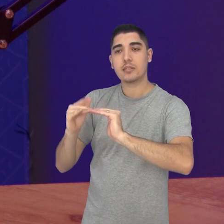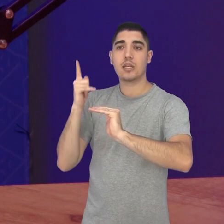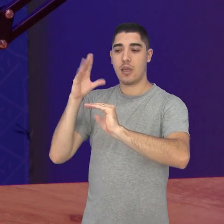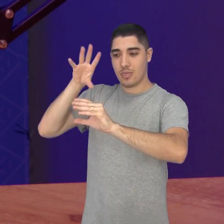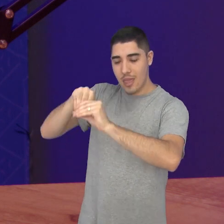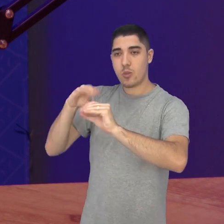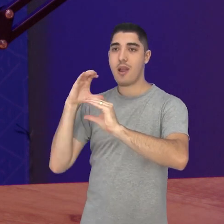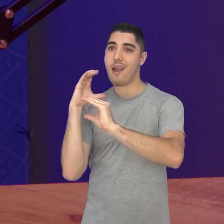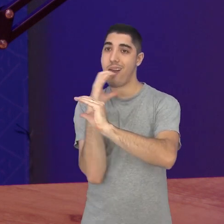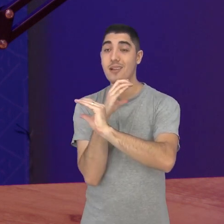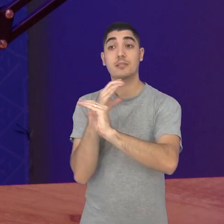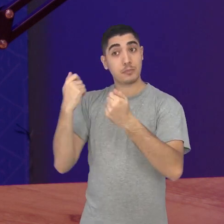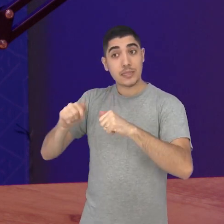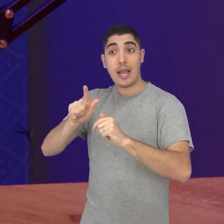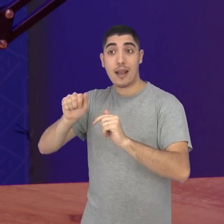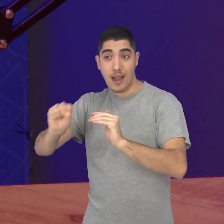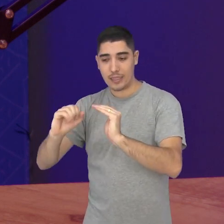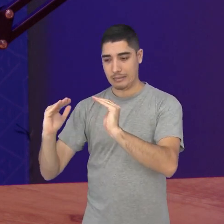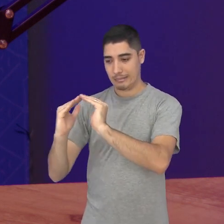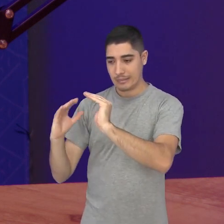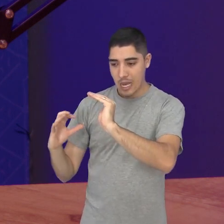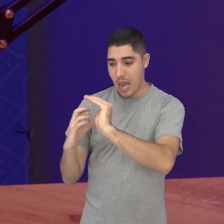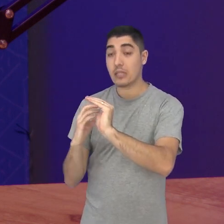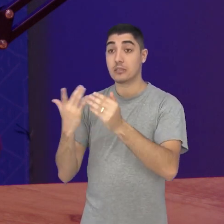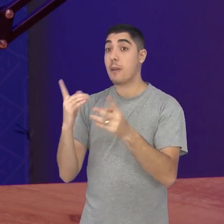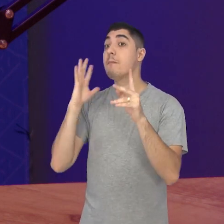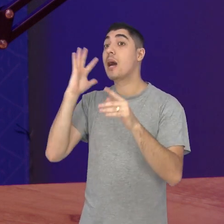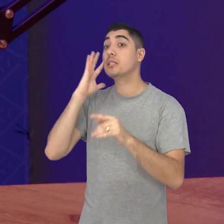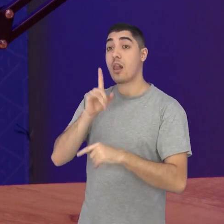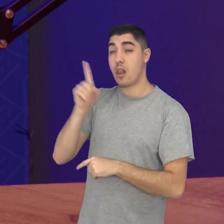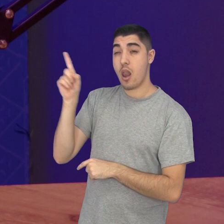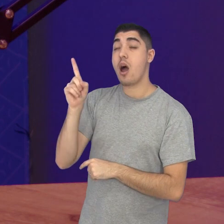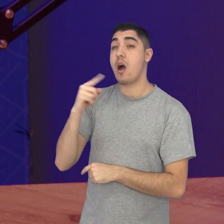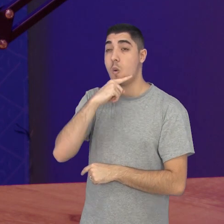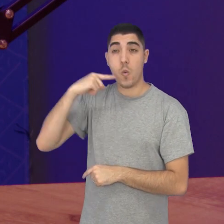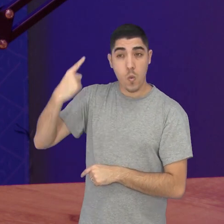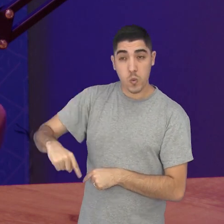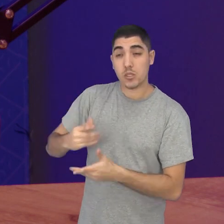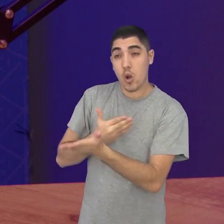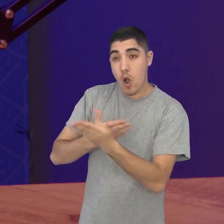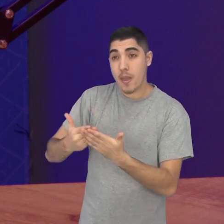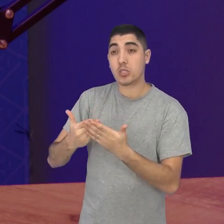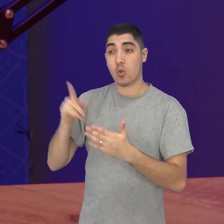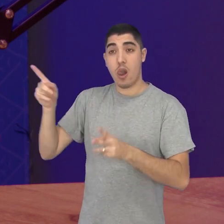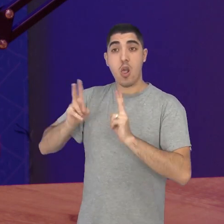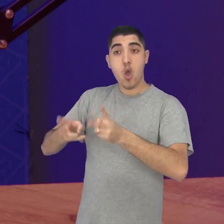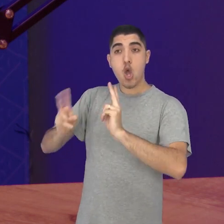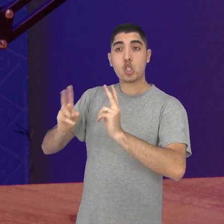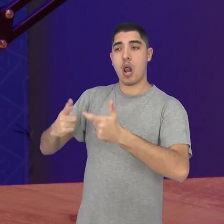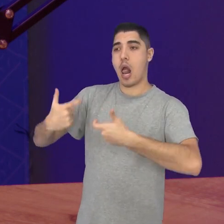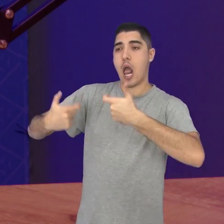aquecidas. Então, as sanções, né, e toda a retaliação que a Rússia tem sofrido, né, por continuar causando a guerra